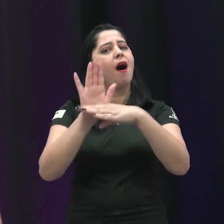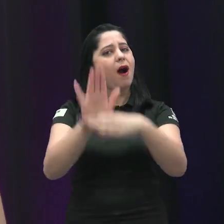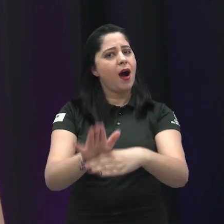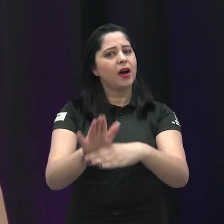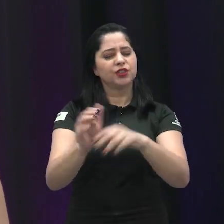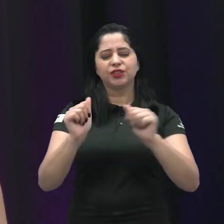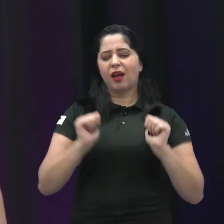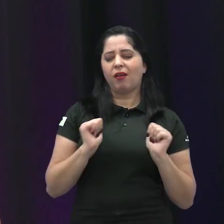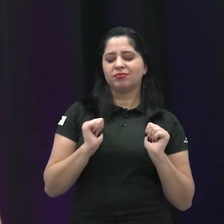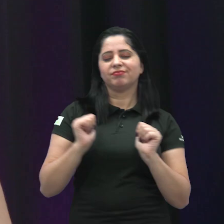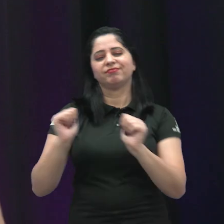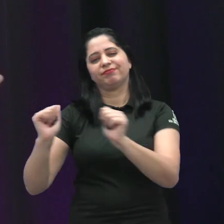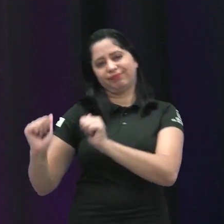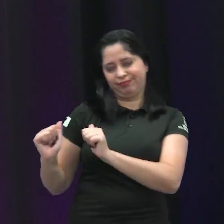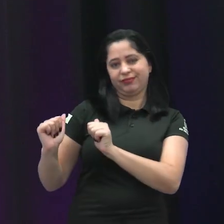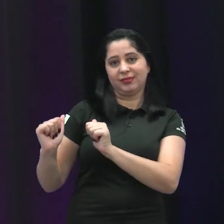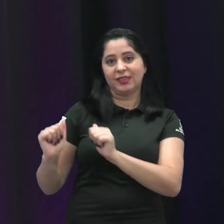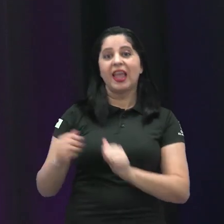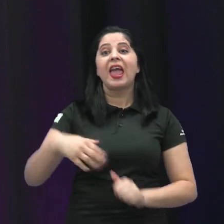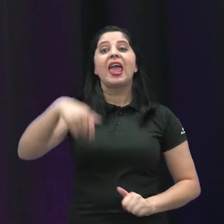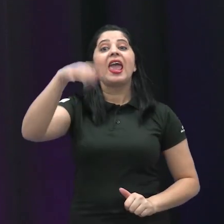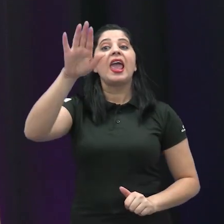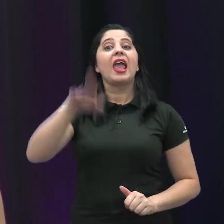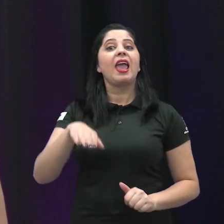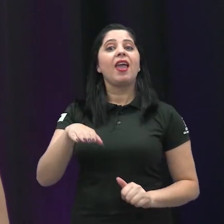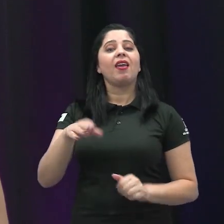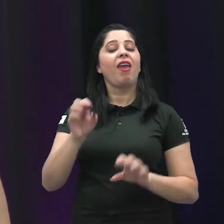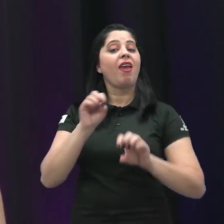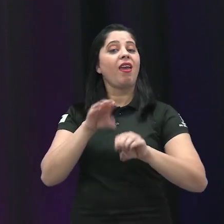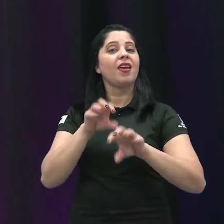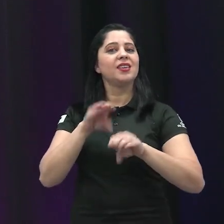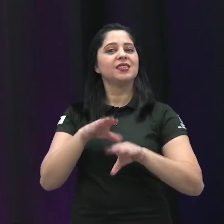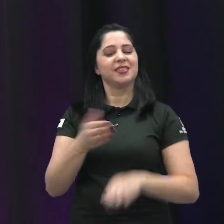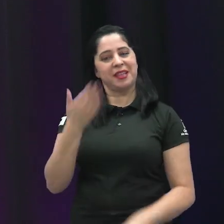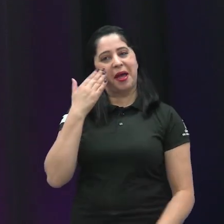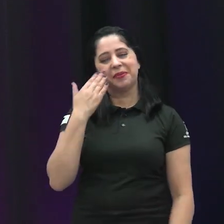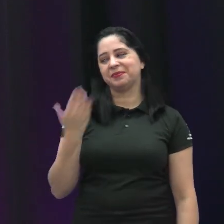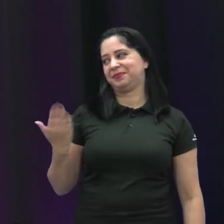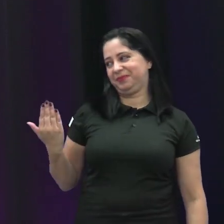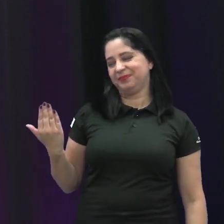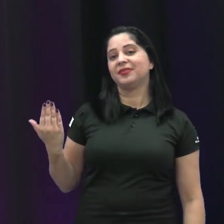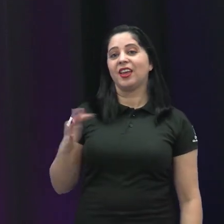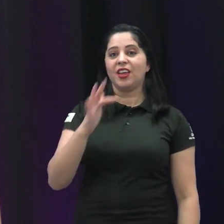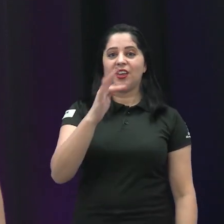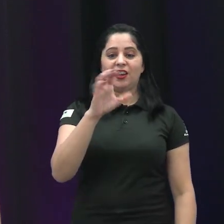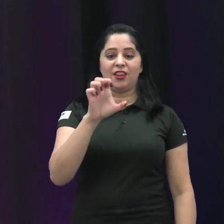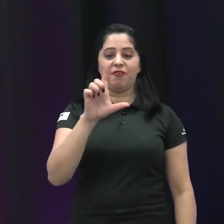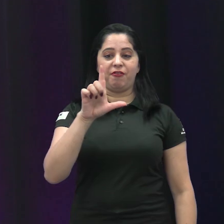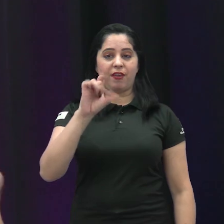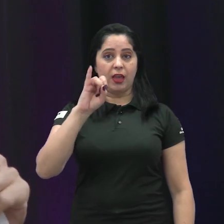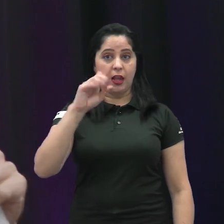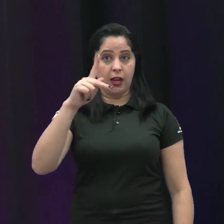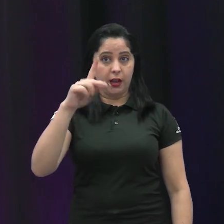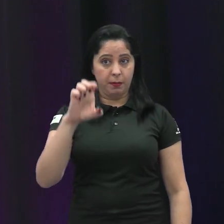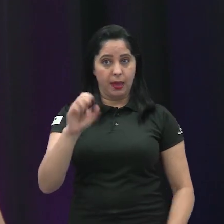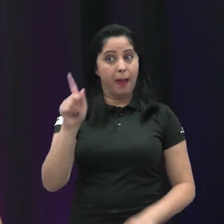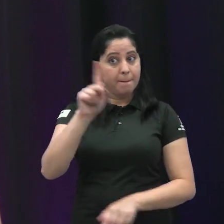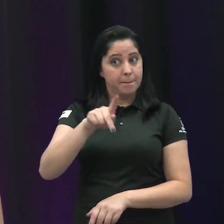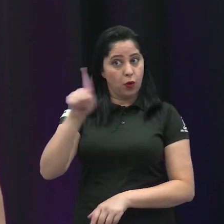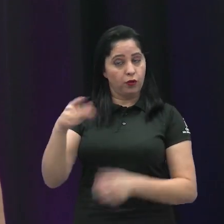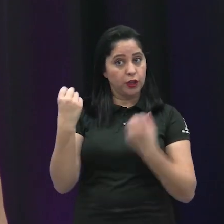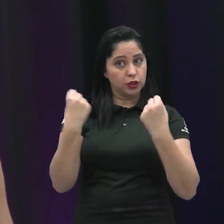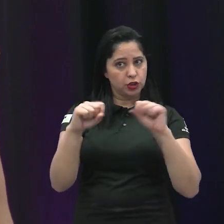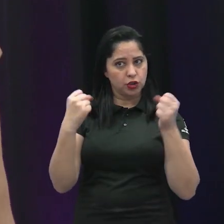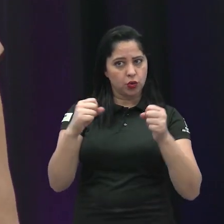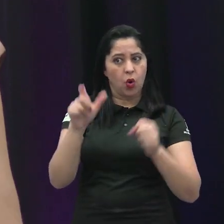nos ajudar a sair da procrastinação. E quem vai trazer essa mini aula de exercícios físicos é Felipe Mamed,